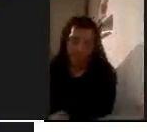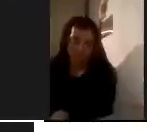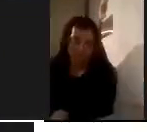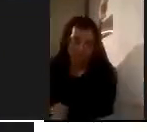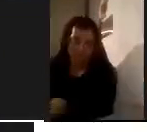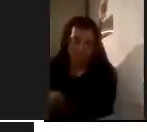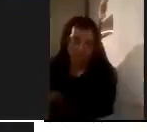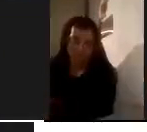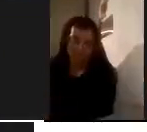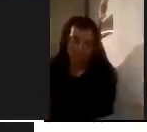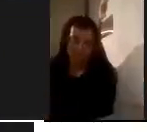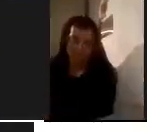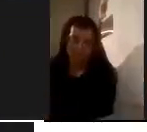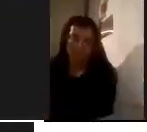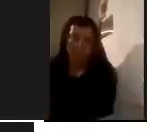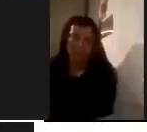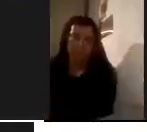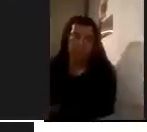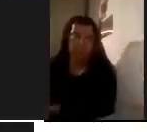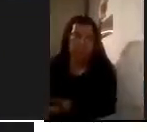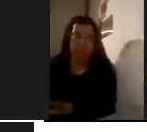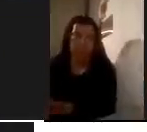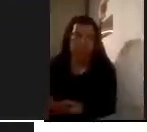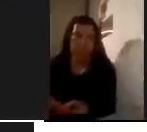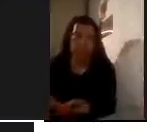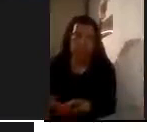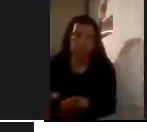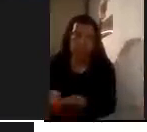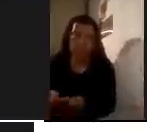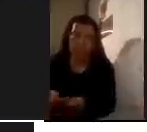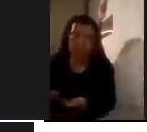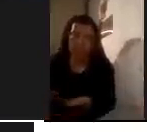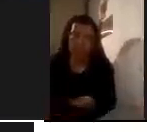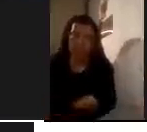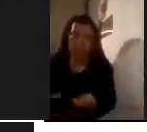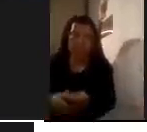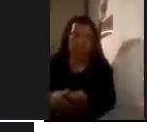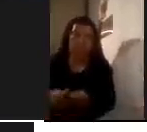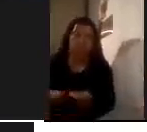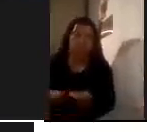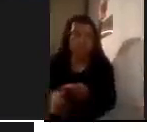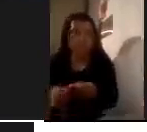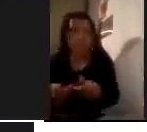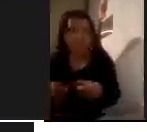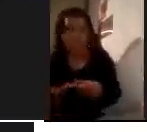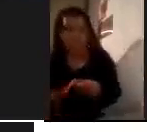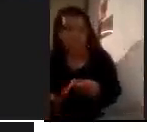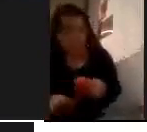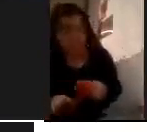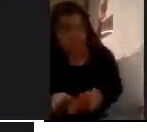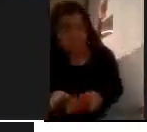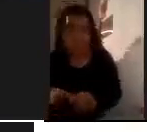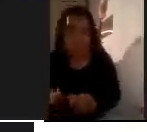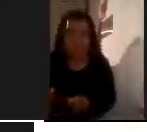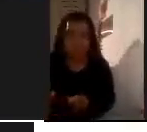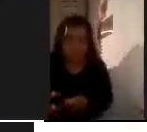machuca tanto, que é a manual. Ela falou que coloca água fria, né? Mas daí as meninas falaram que água